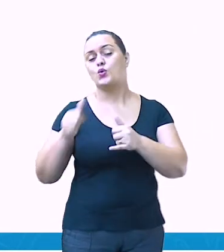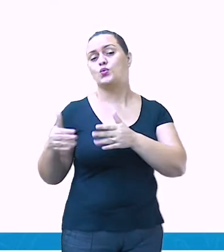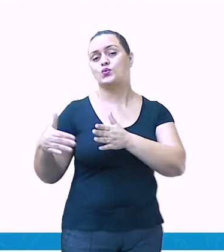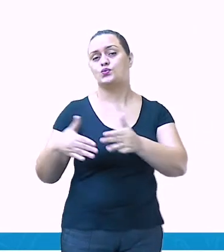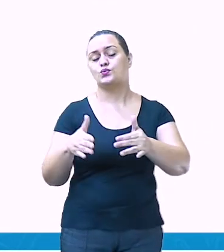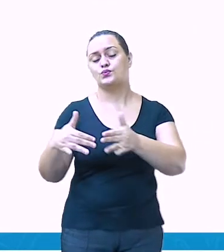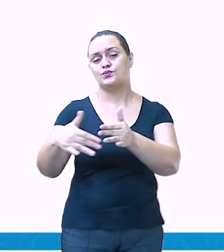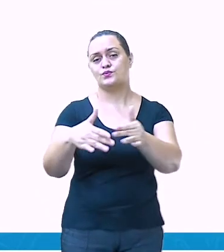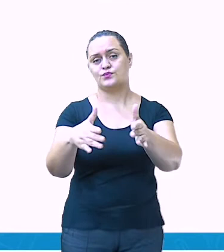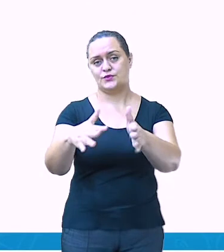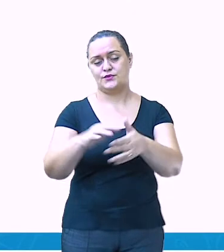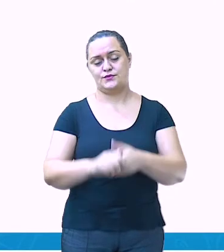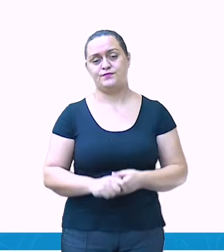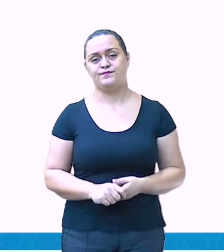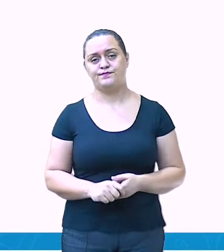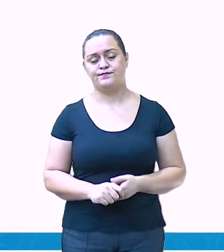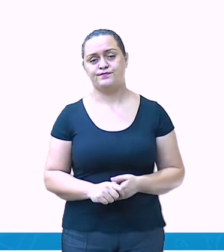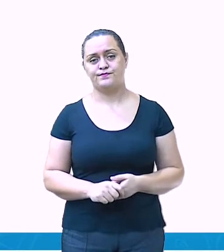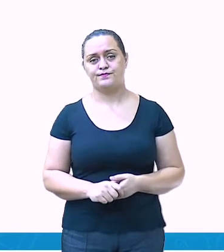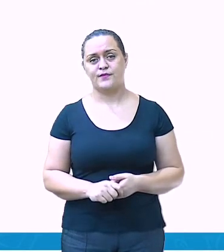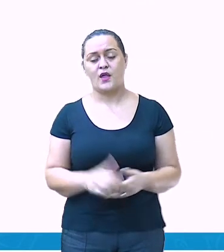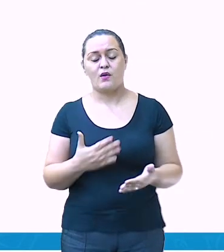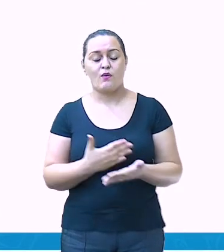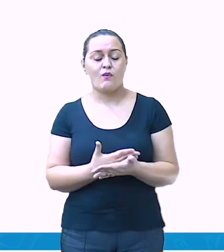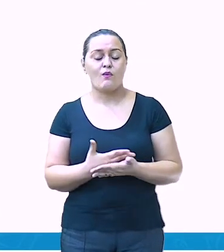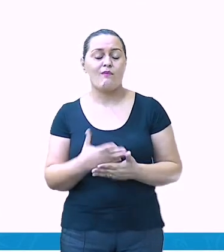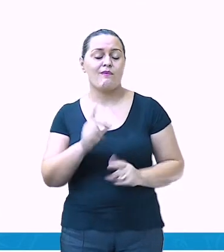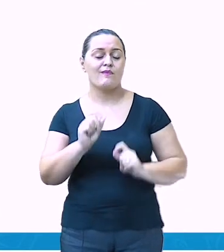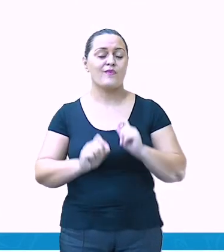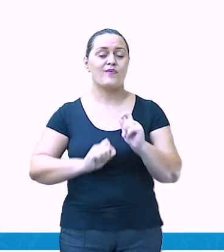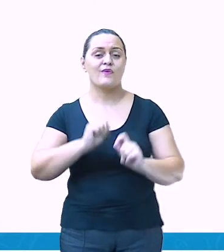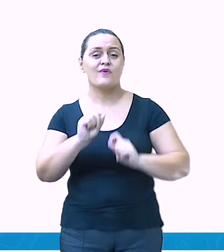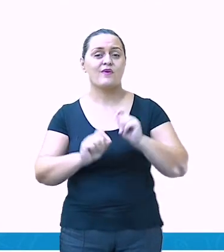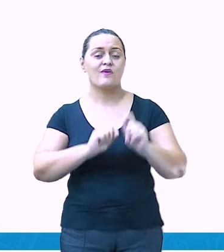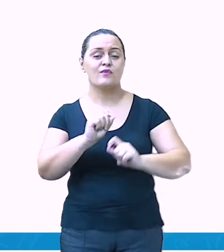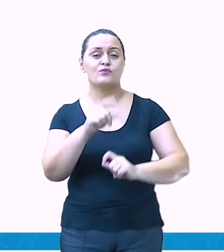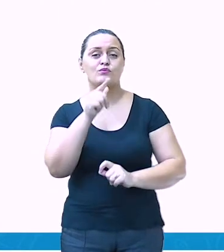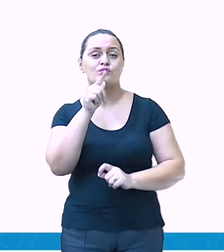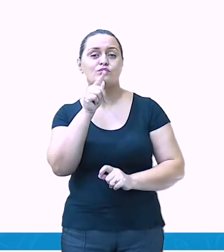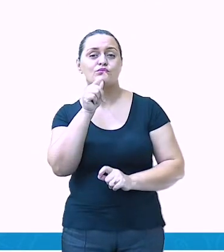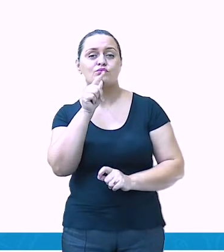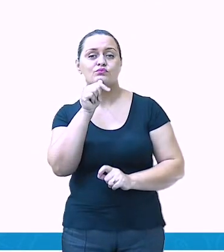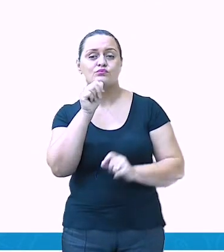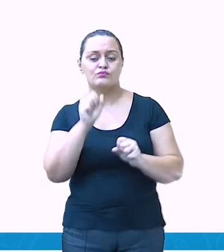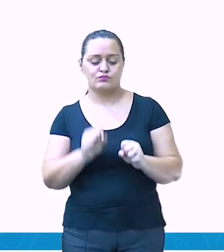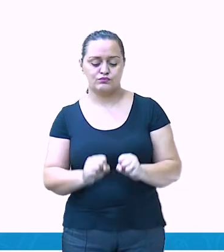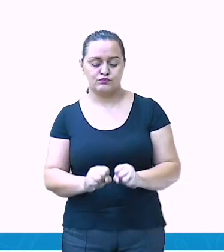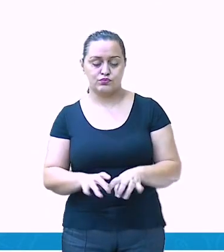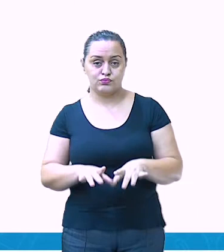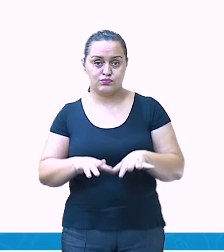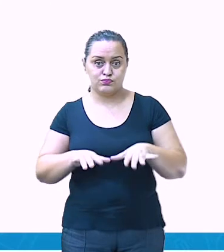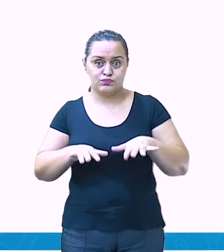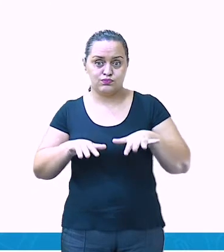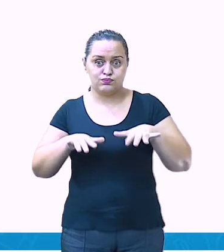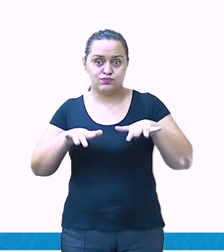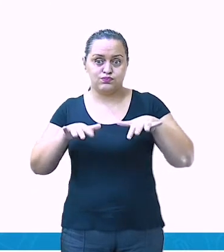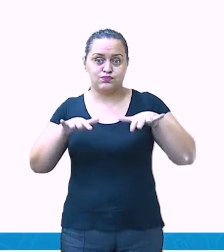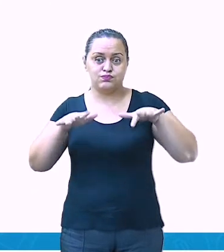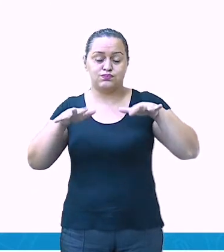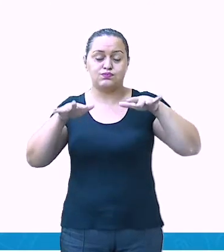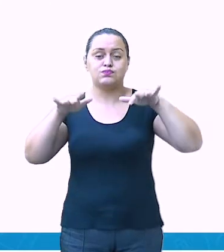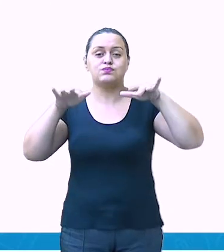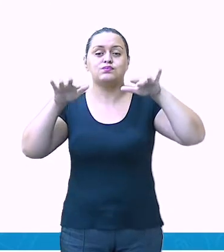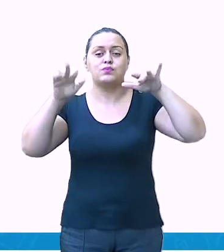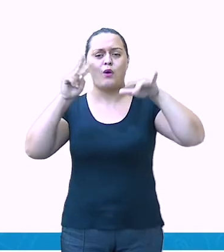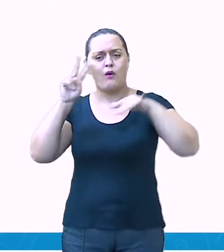suporte a quantidade de água que vai passar por ele. O que vai acontecer? Ele vai sair do seu